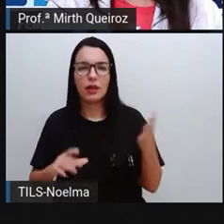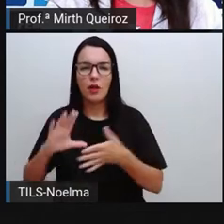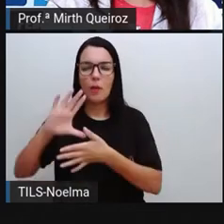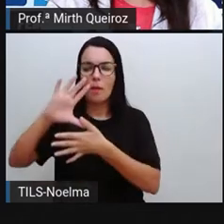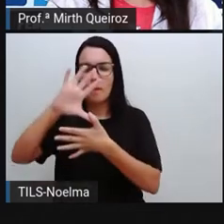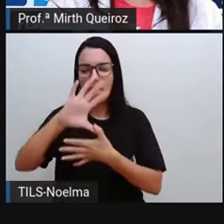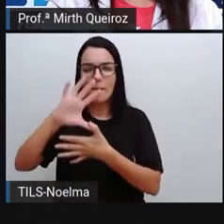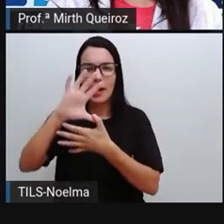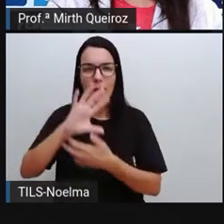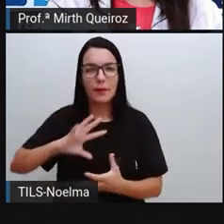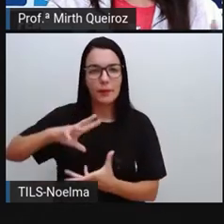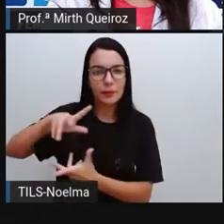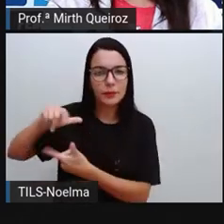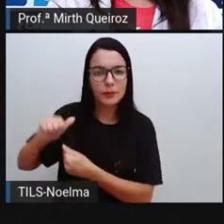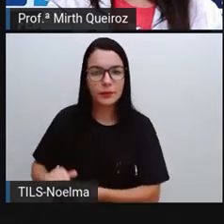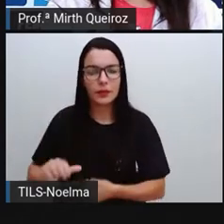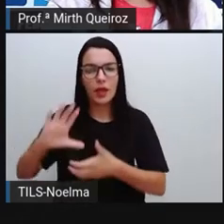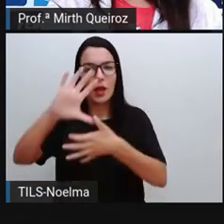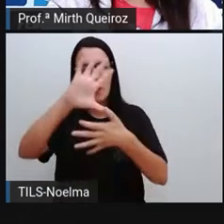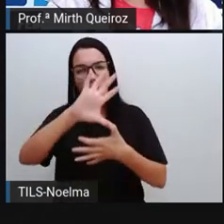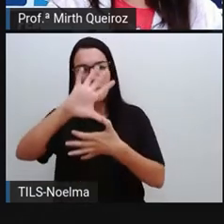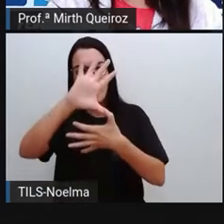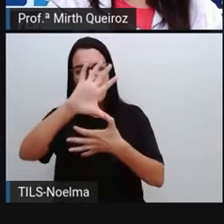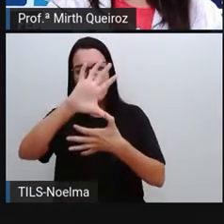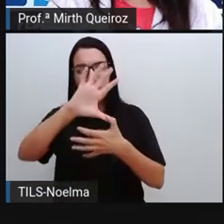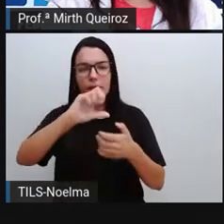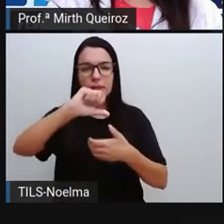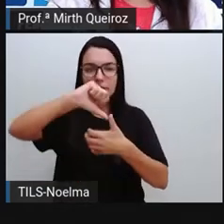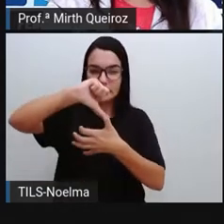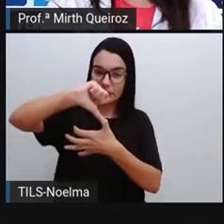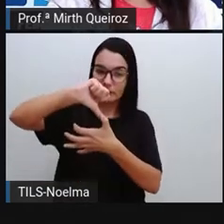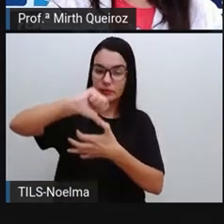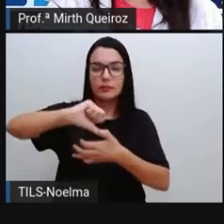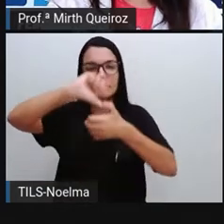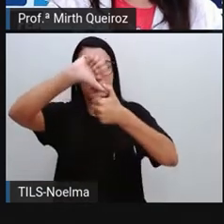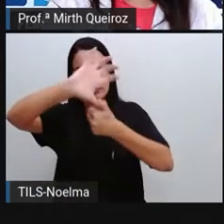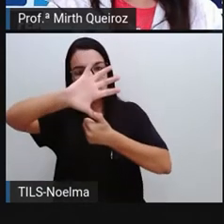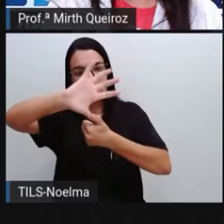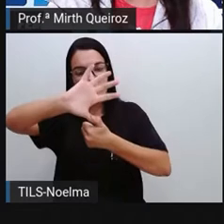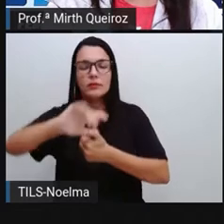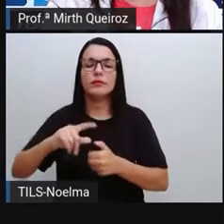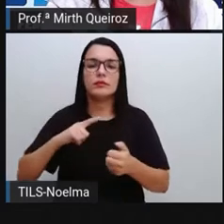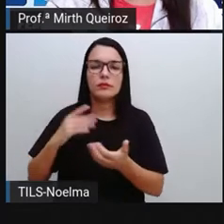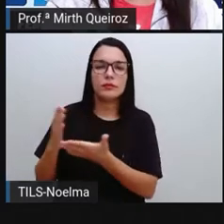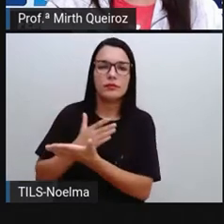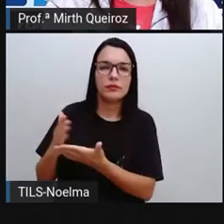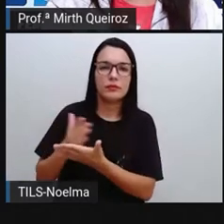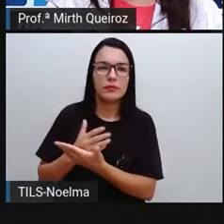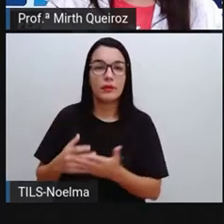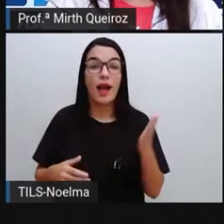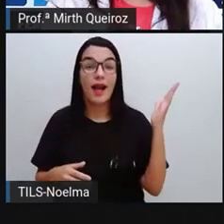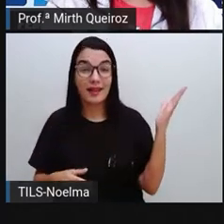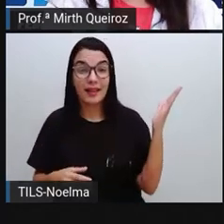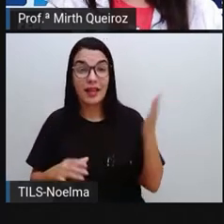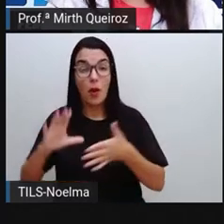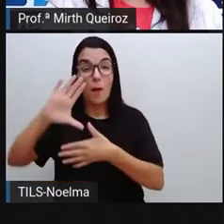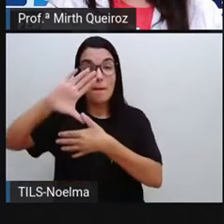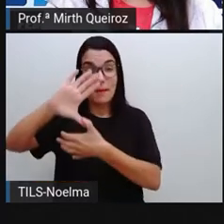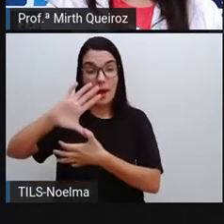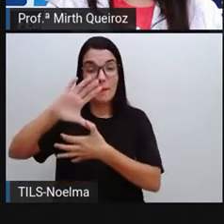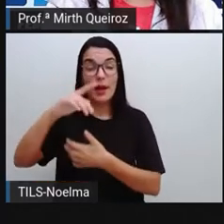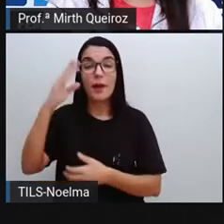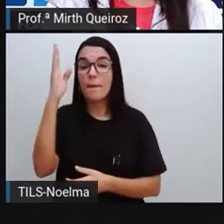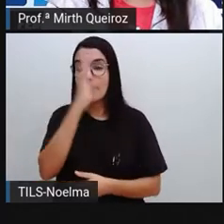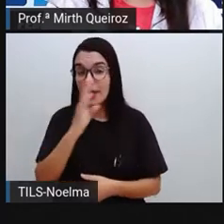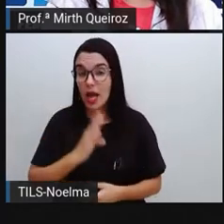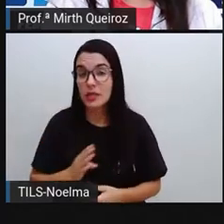o mapa da América, a gente consegue observar as fronteiras, certo? O que separa os países. No mapa do Brasil,